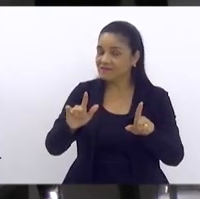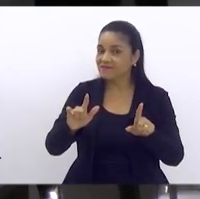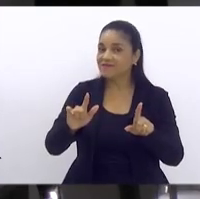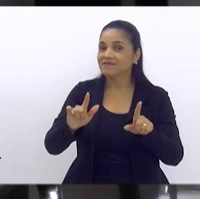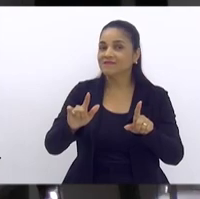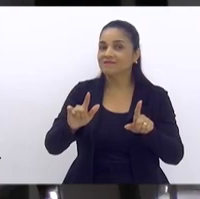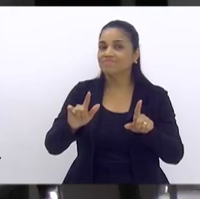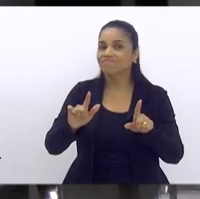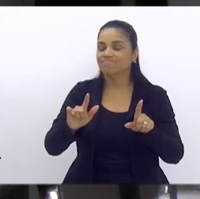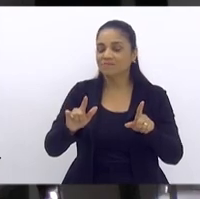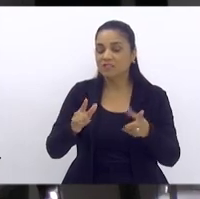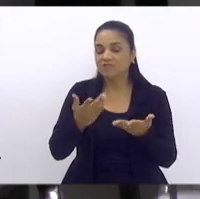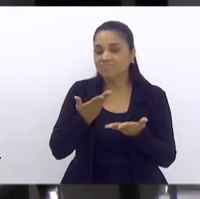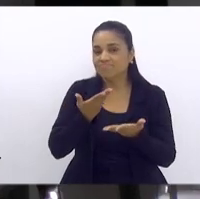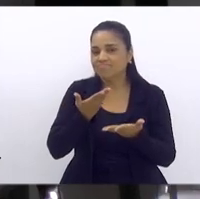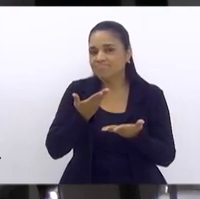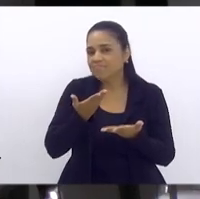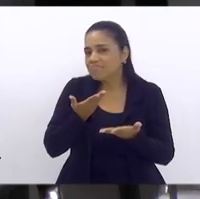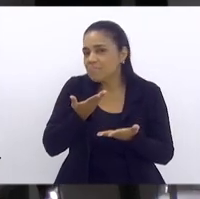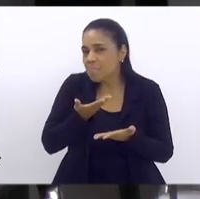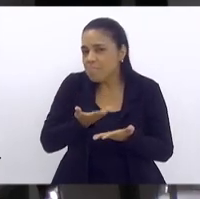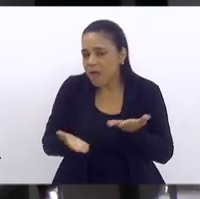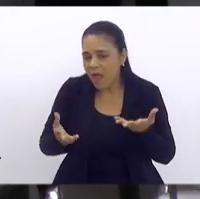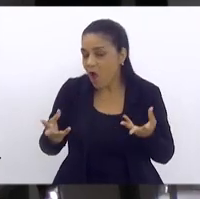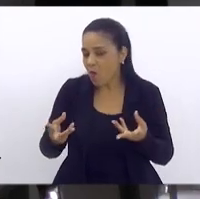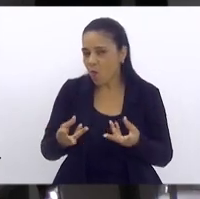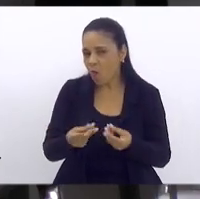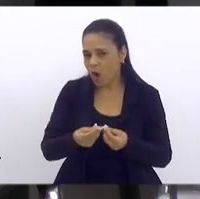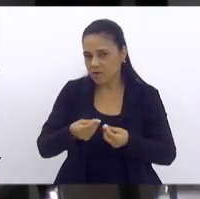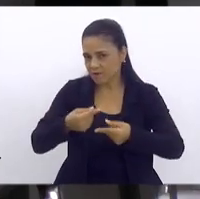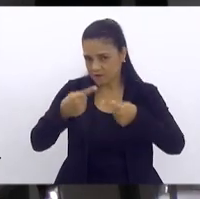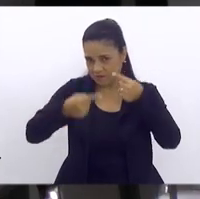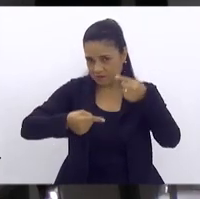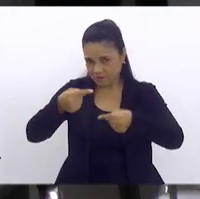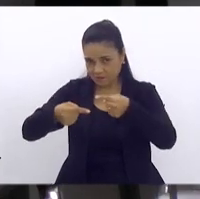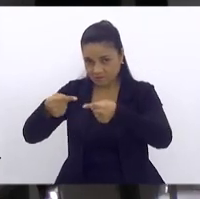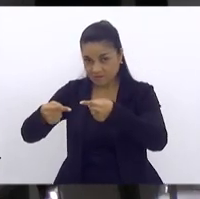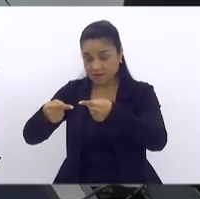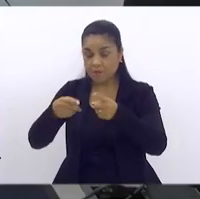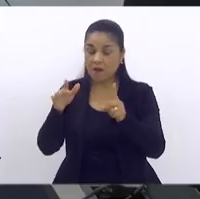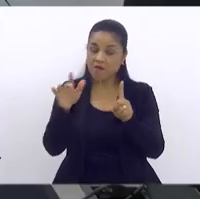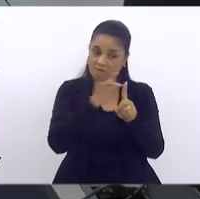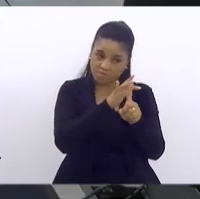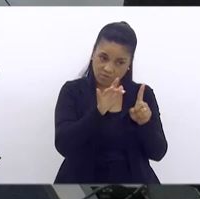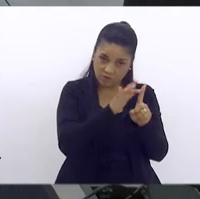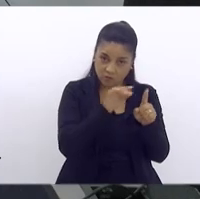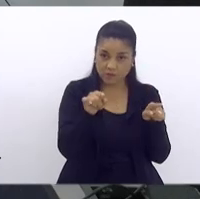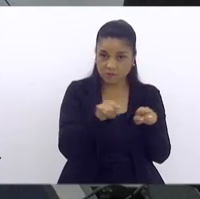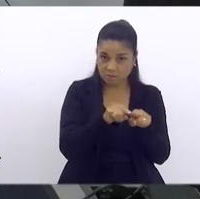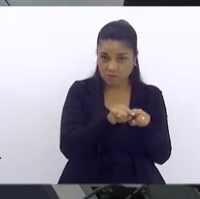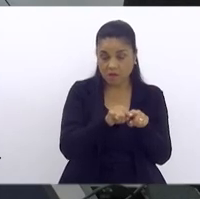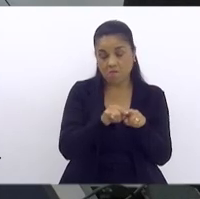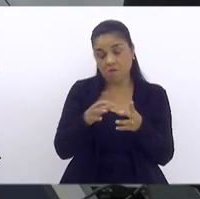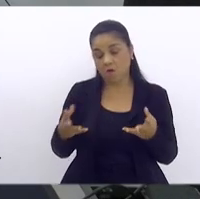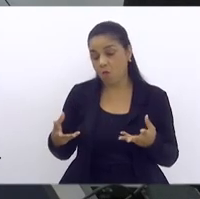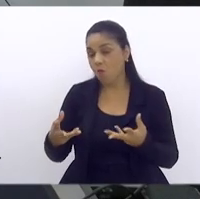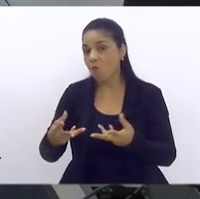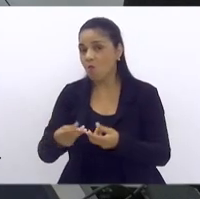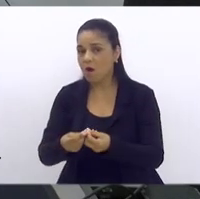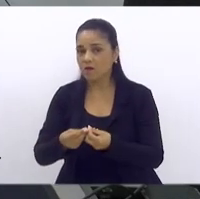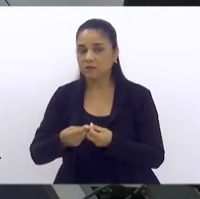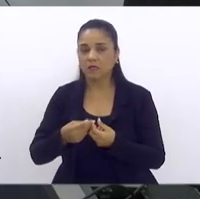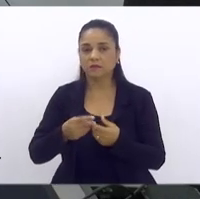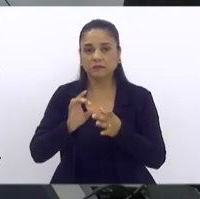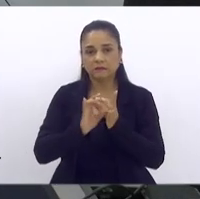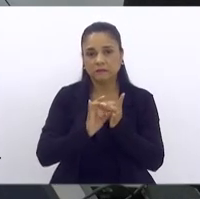acaba desqualificando esse debate, o que é prejudicial não só para as vítimas individualmente, mas para a própria qualidade da democracia, né, porque